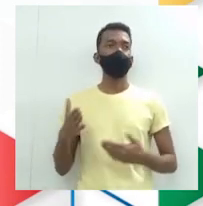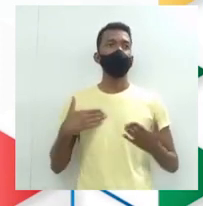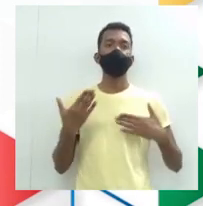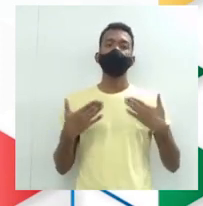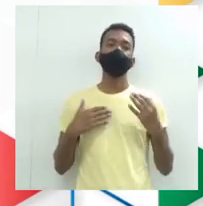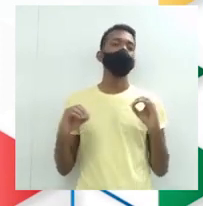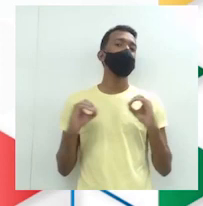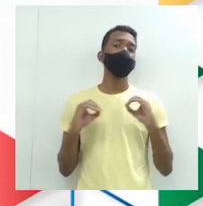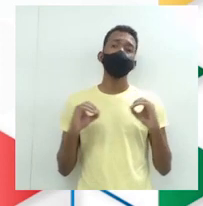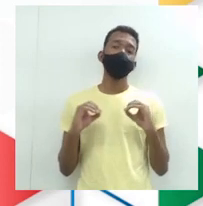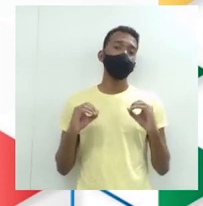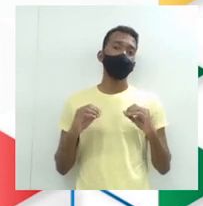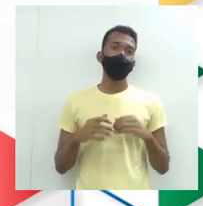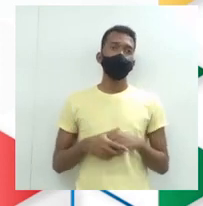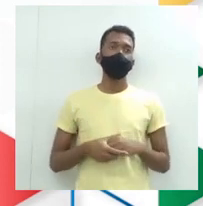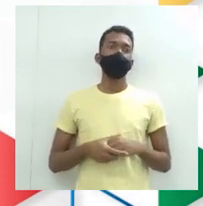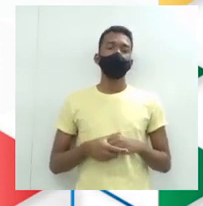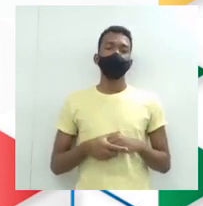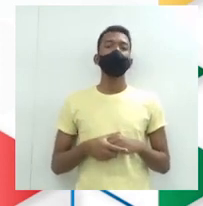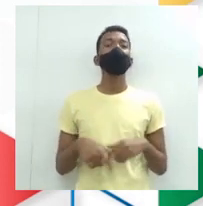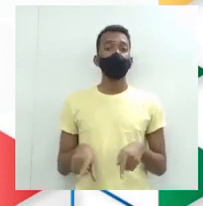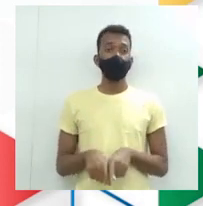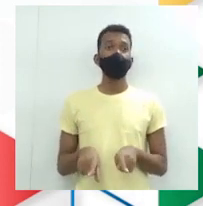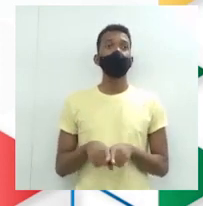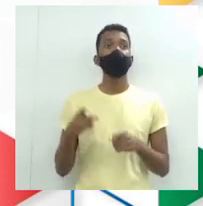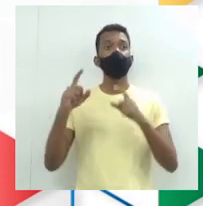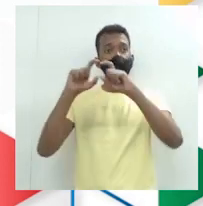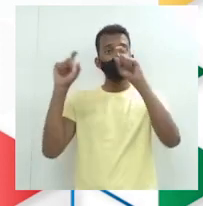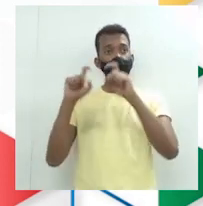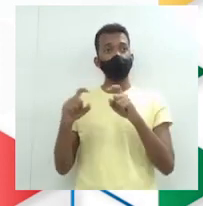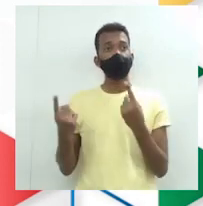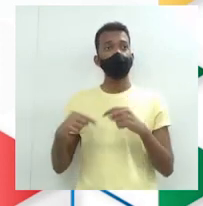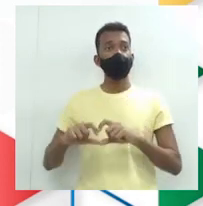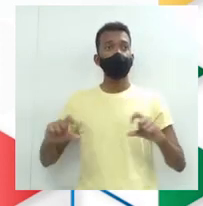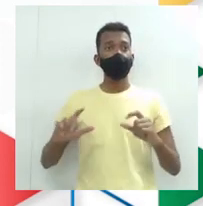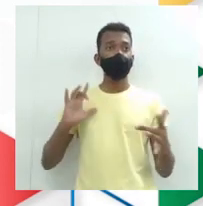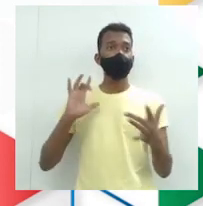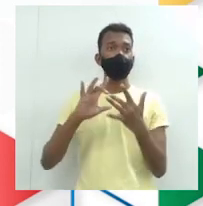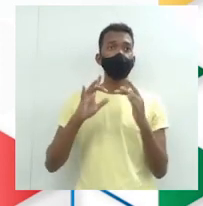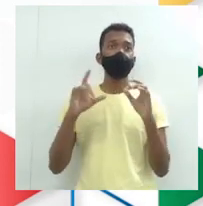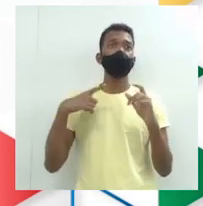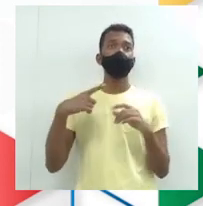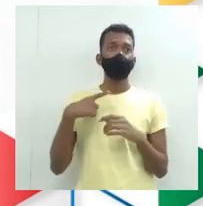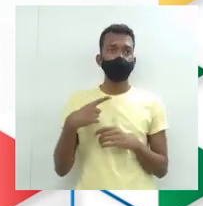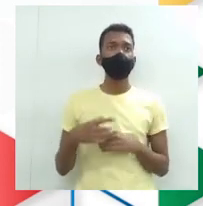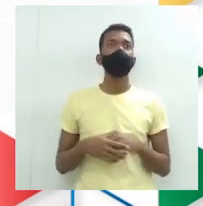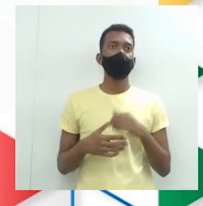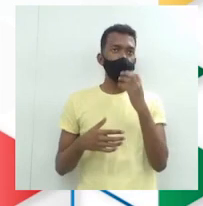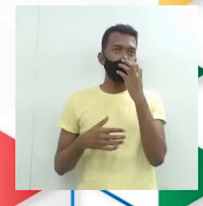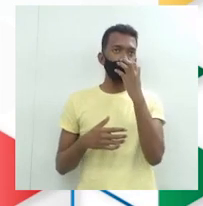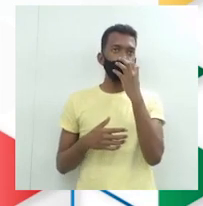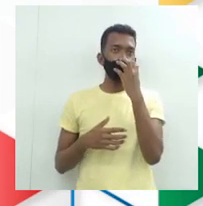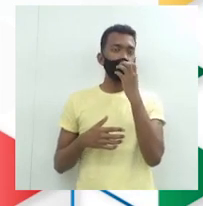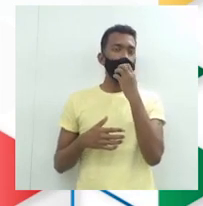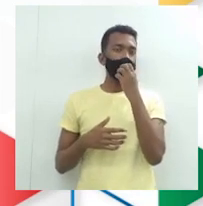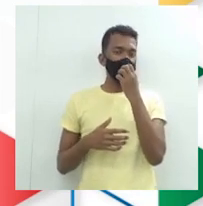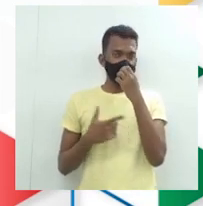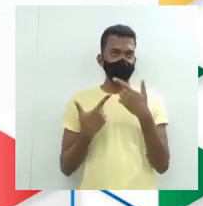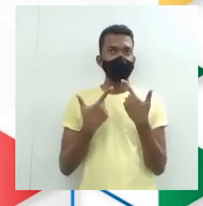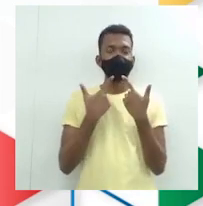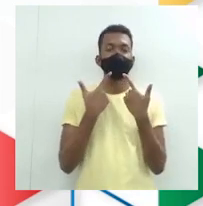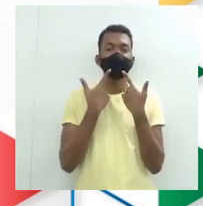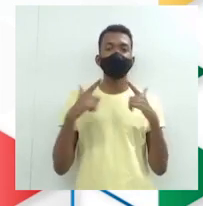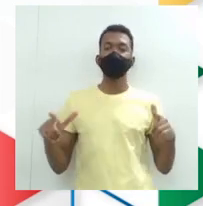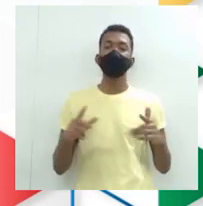amor ele não é abusivo. Então, tem o título, tem o subtítulo, tem o contato, tem a linguagem não verbal, precisa ser algo